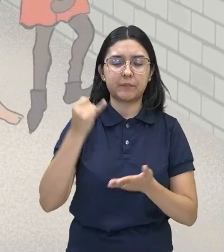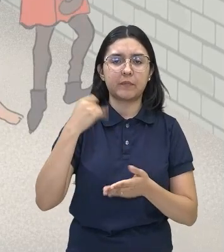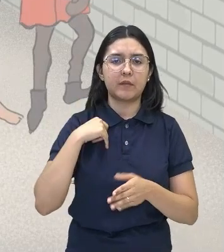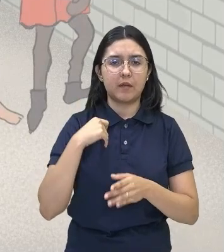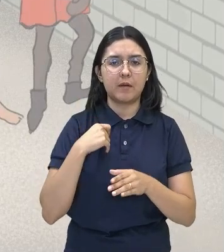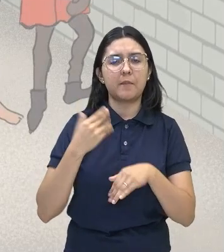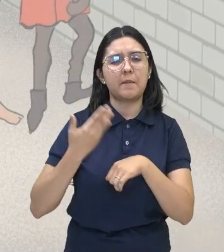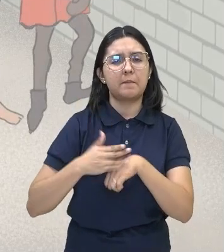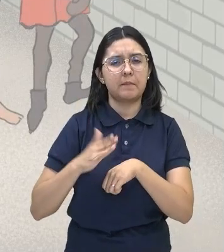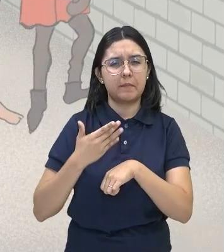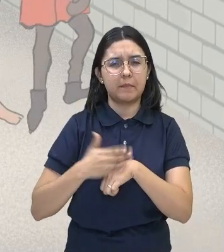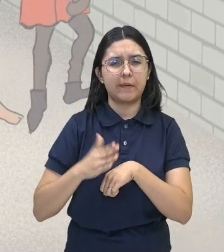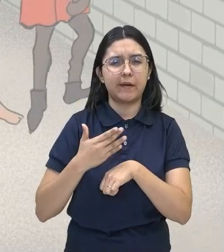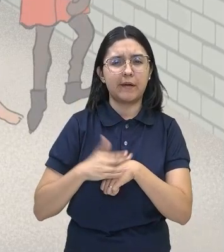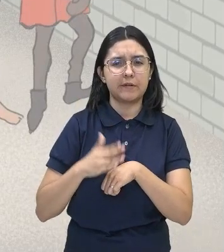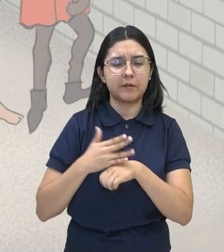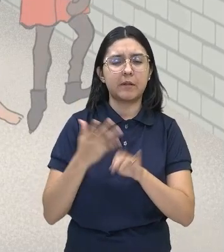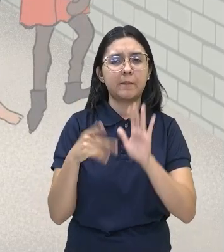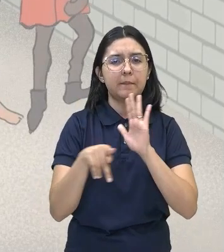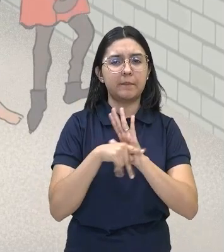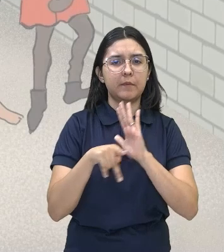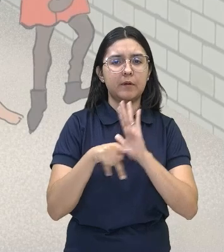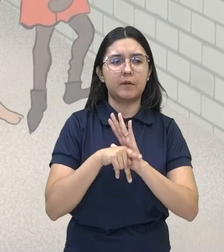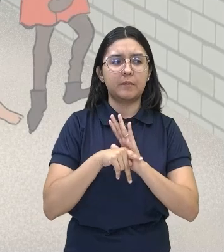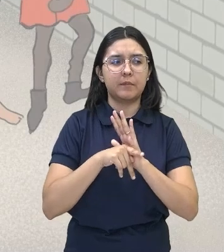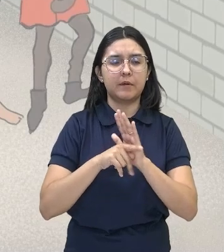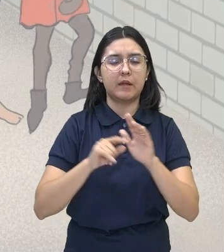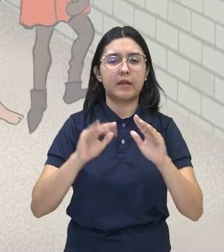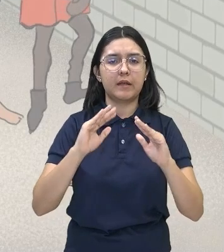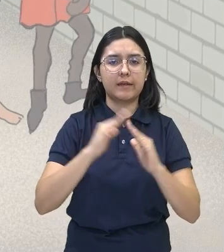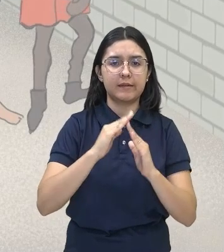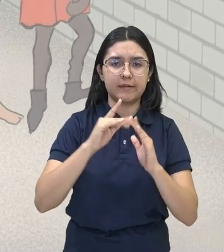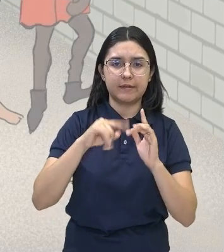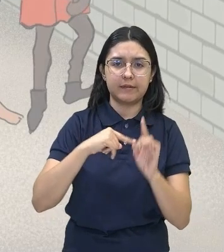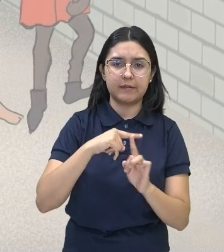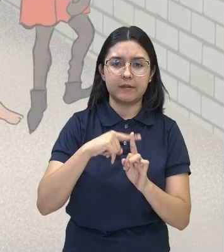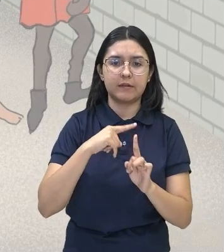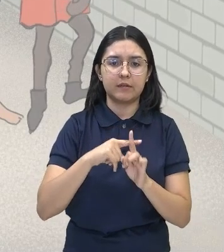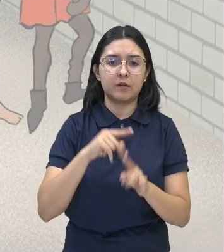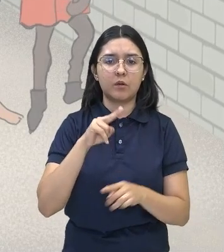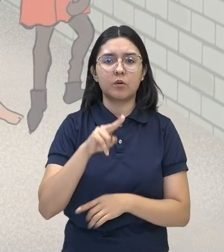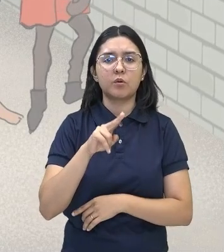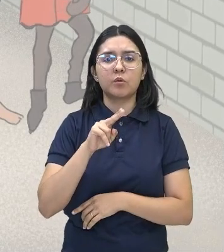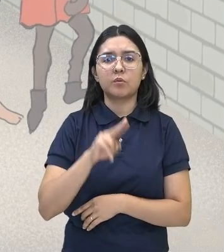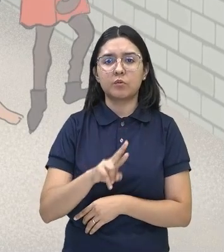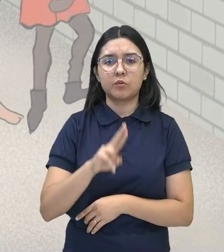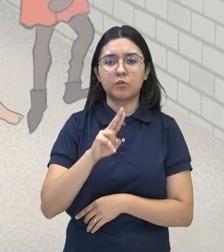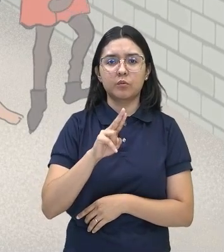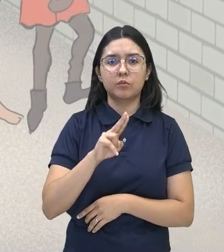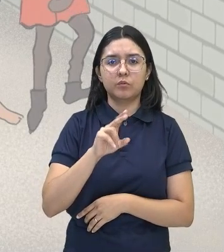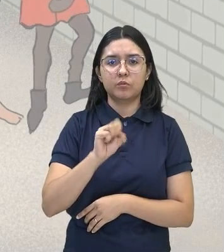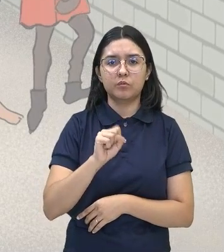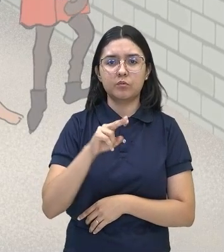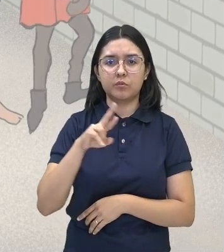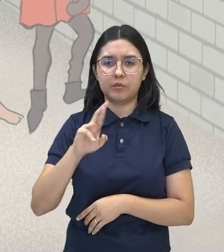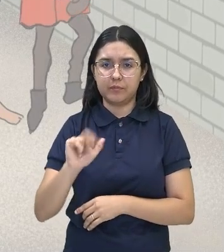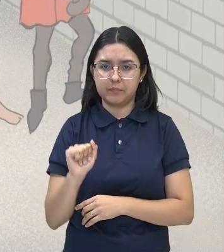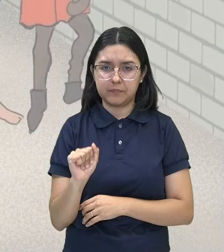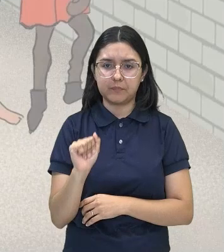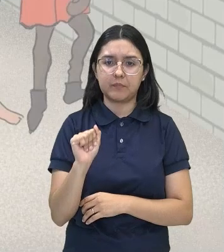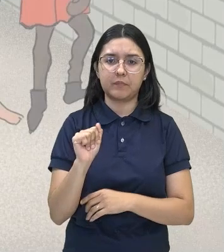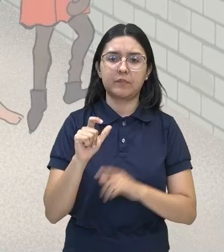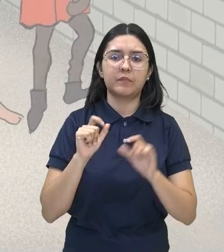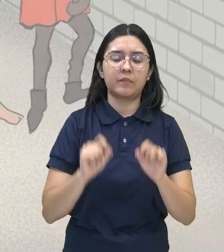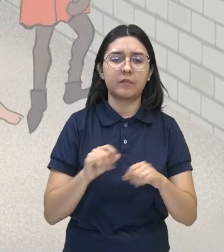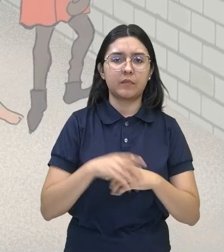condenada, inclusive, pela própria igreja, que chamava isso de usura. Prestem atenção, a usura era condenada